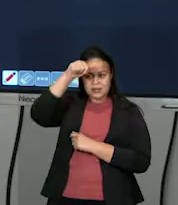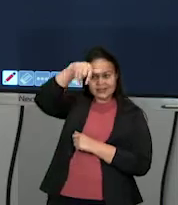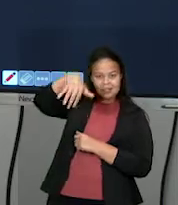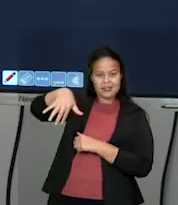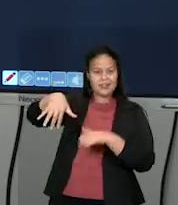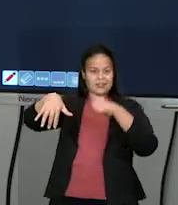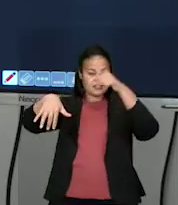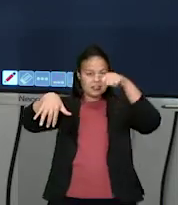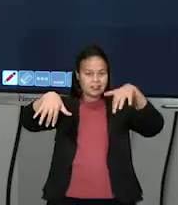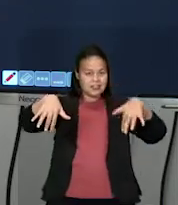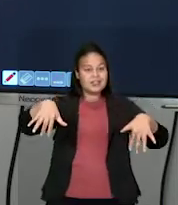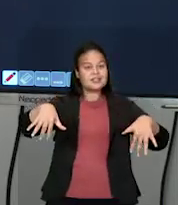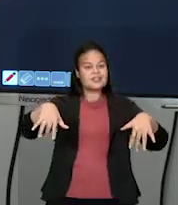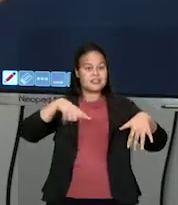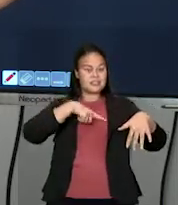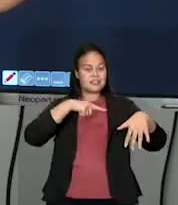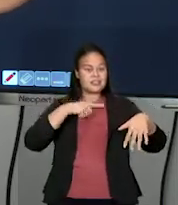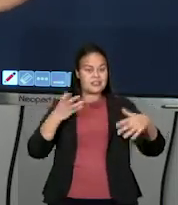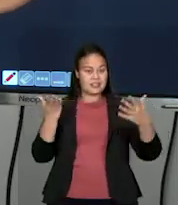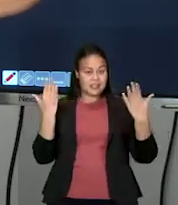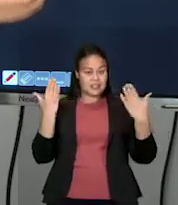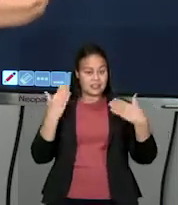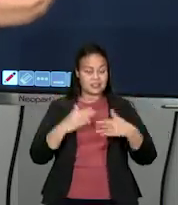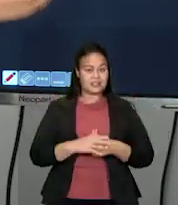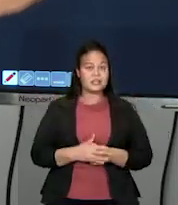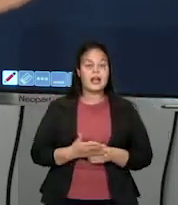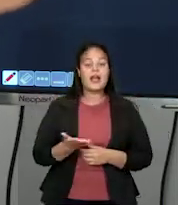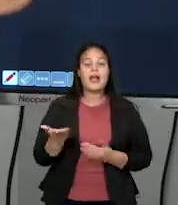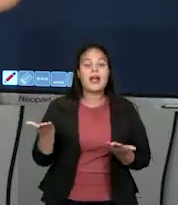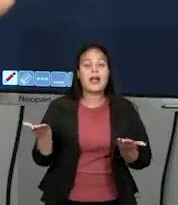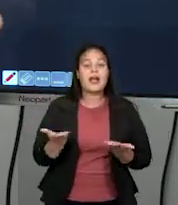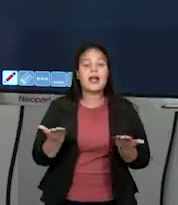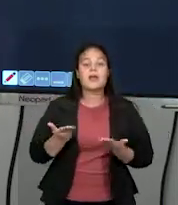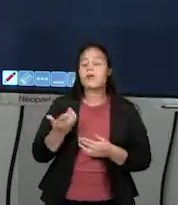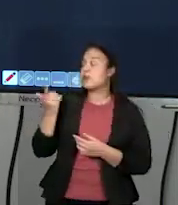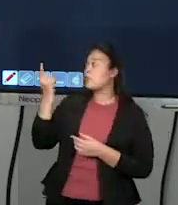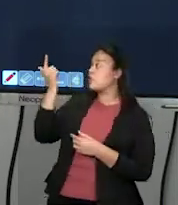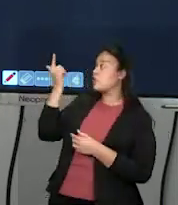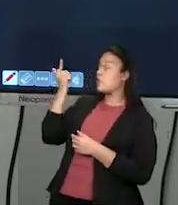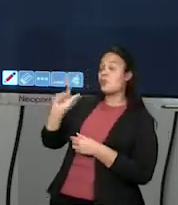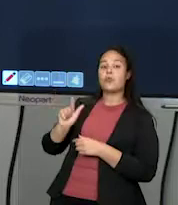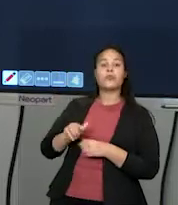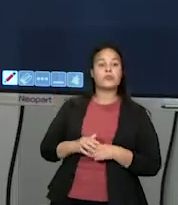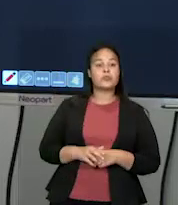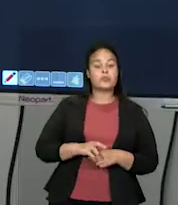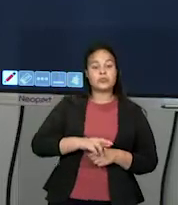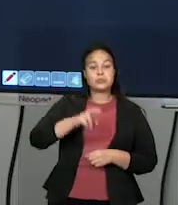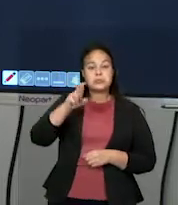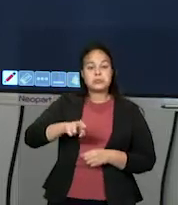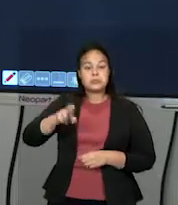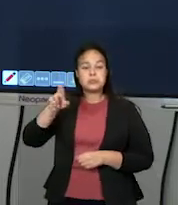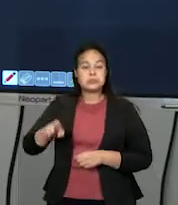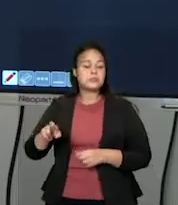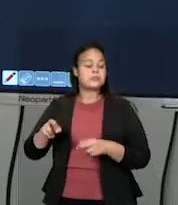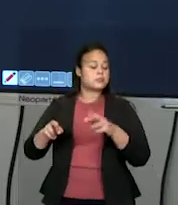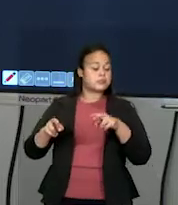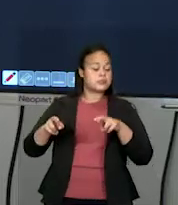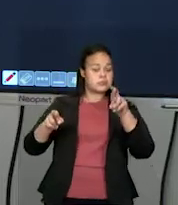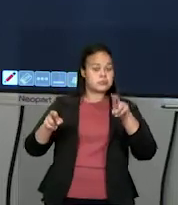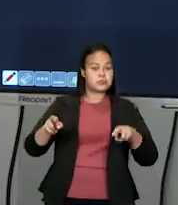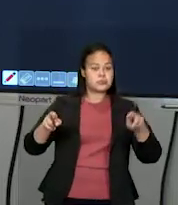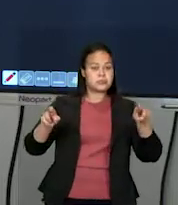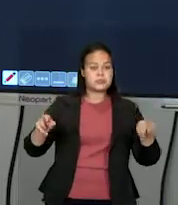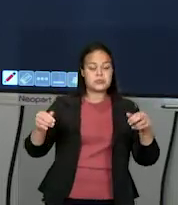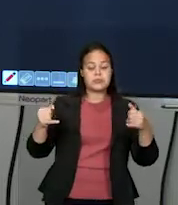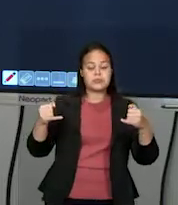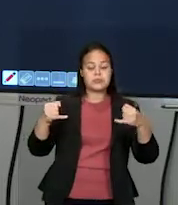em paralelo. Neste outro local, nós tínhamos uma ramificação de 2 resistores ligados em